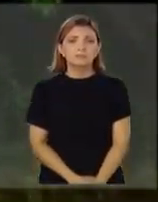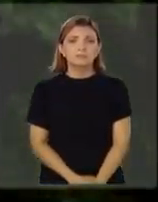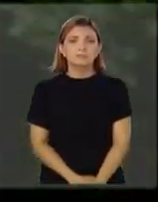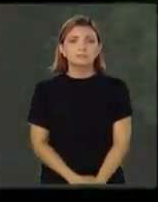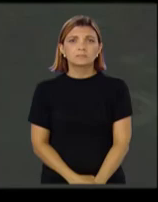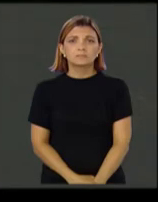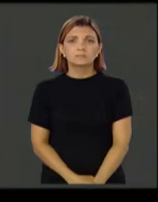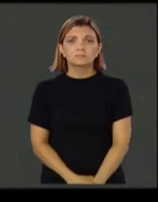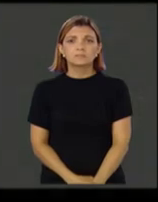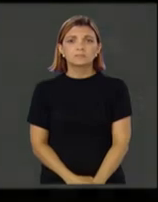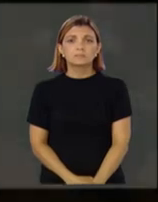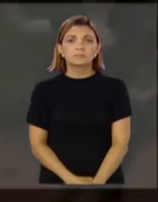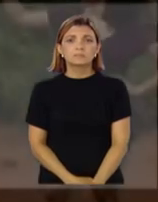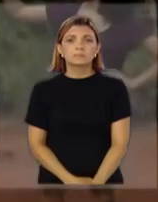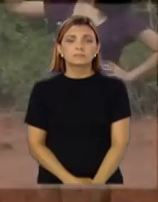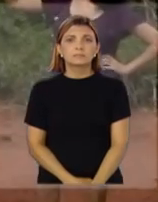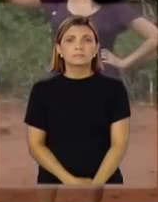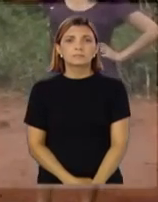perder o